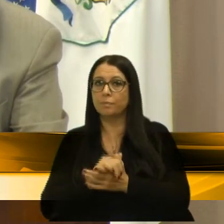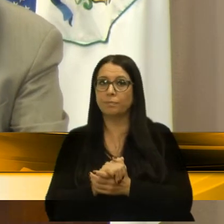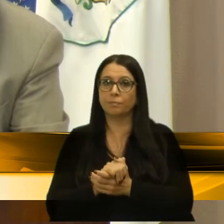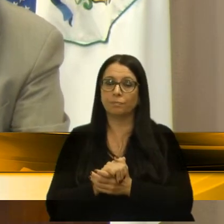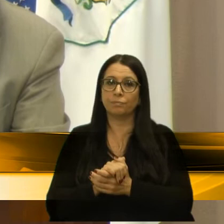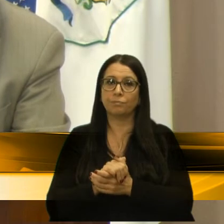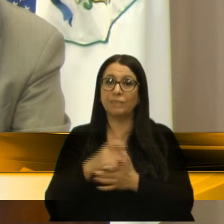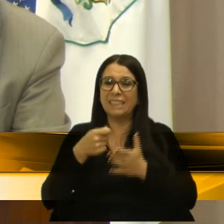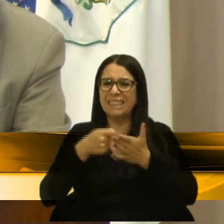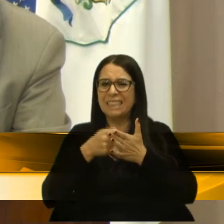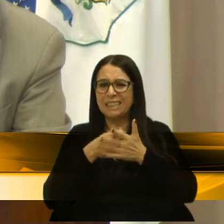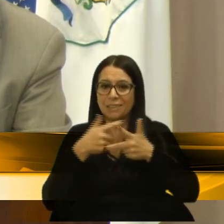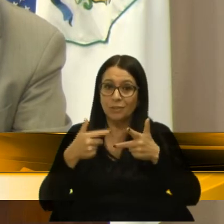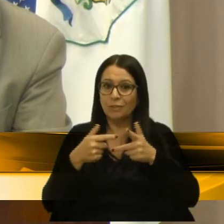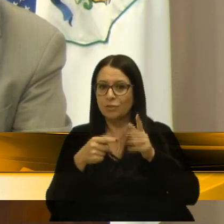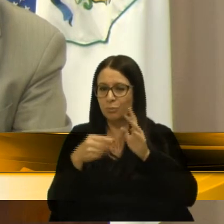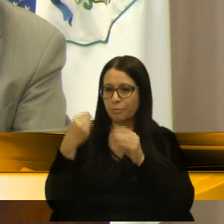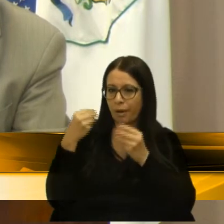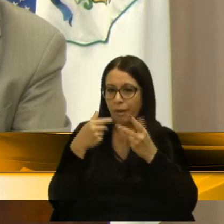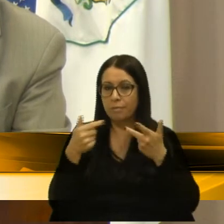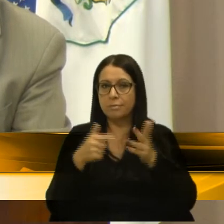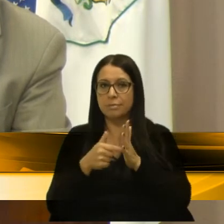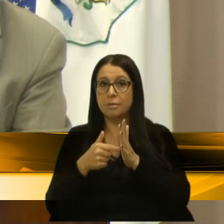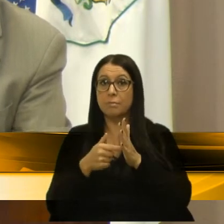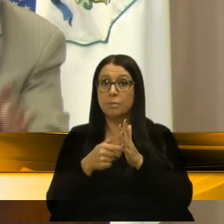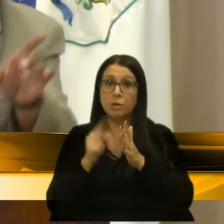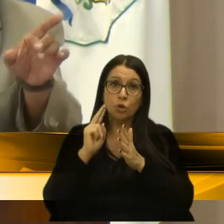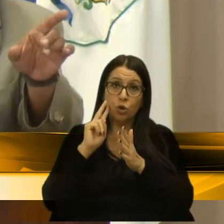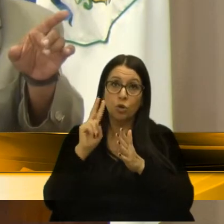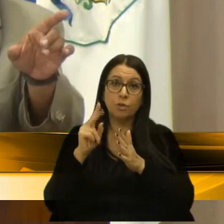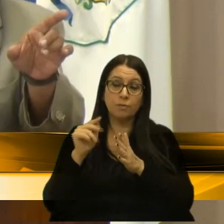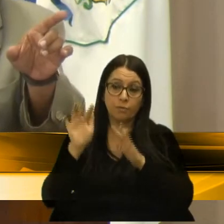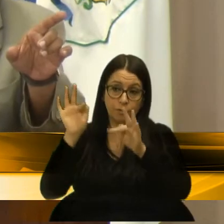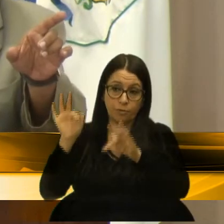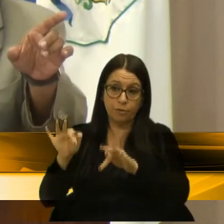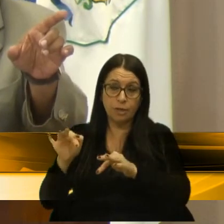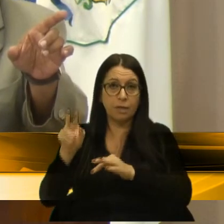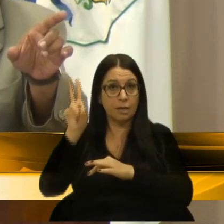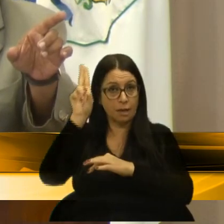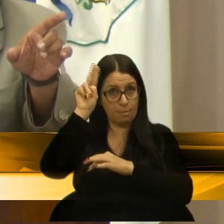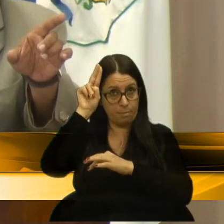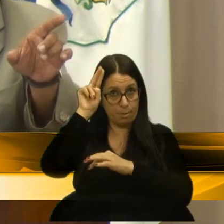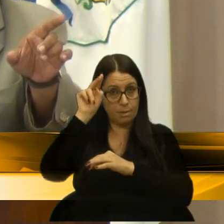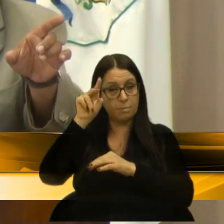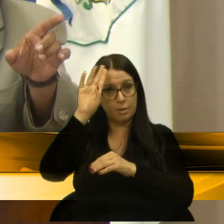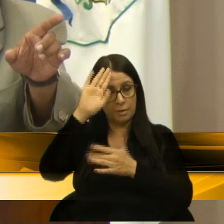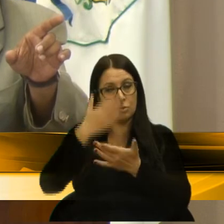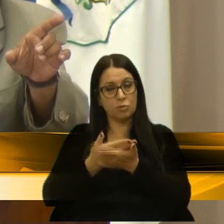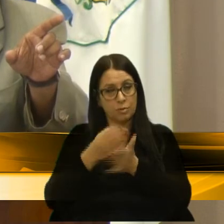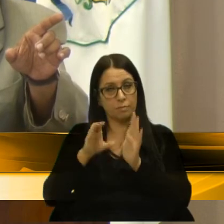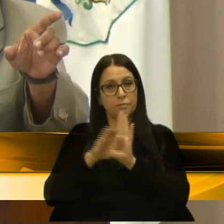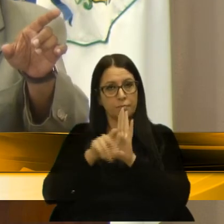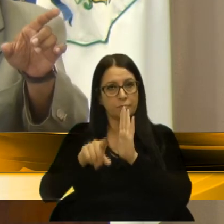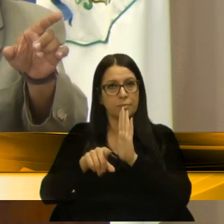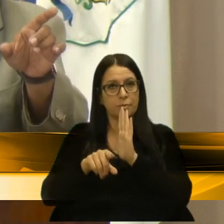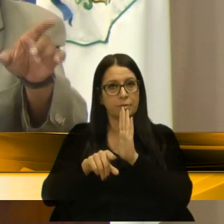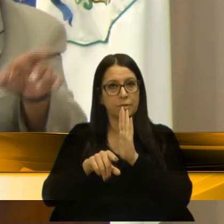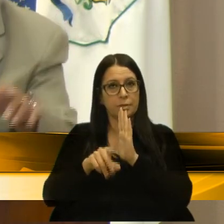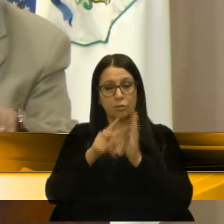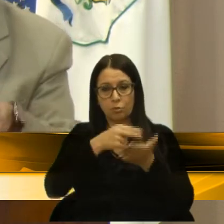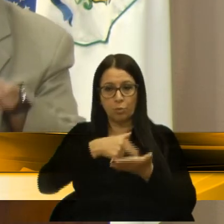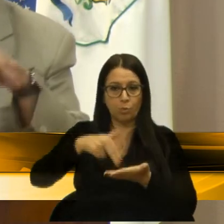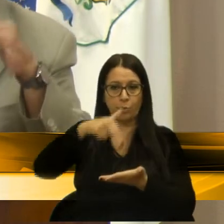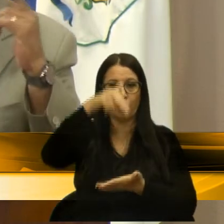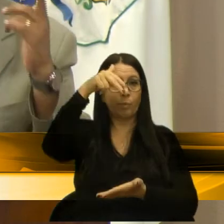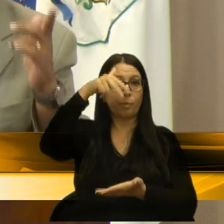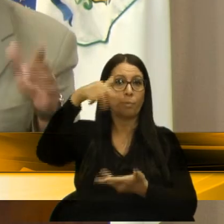das tentações. Para que nós ressurjamos lá no final, na Páscoa, para quem é cristão, e acreditemos numa ressurreição